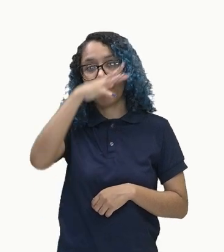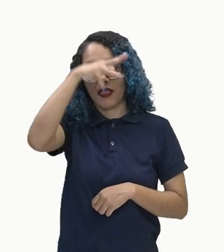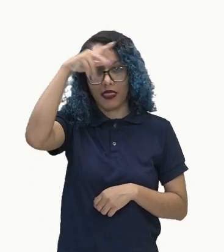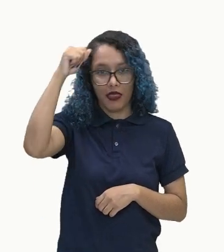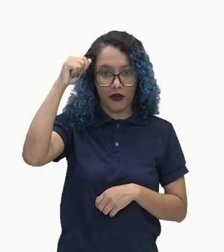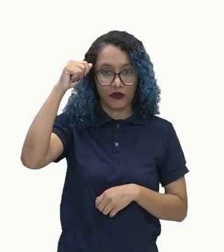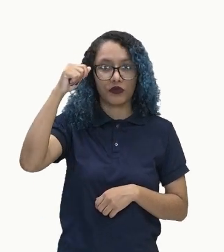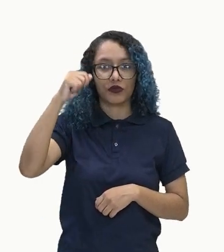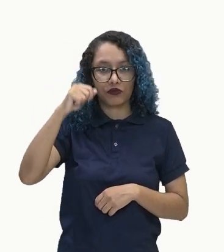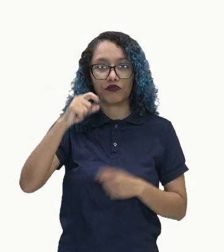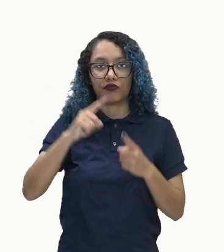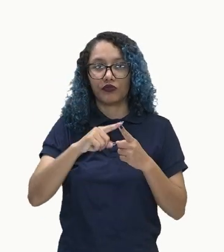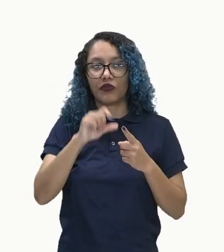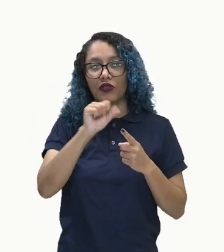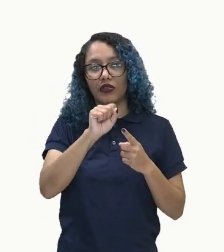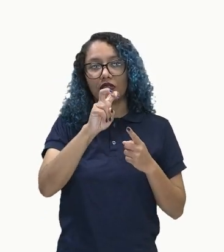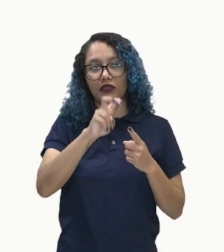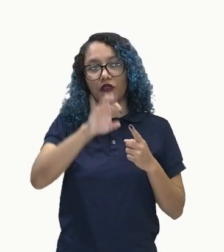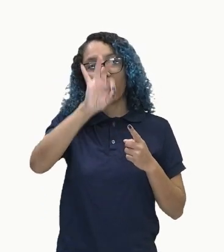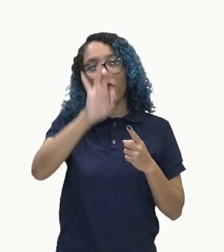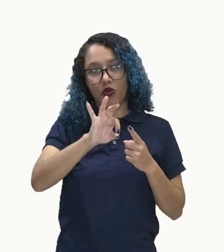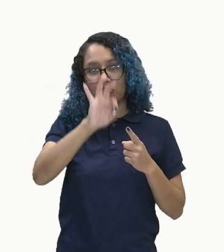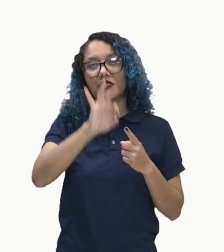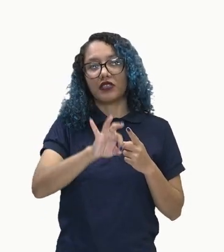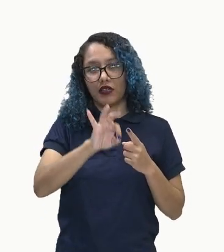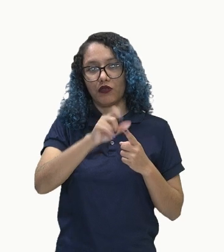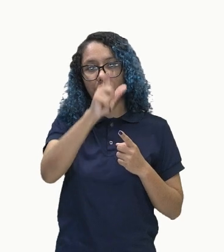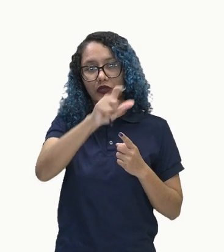com 85% dos casos,